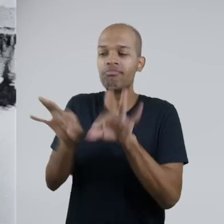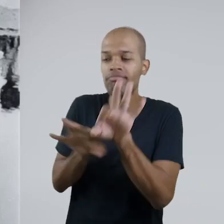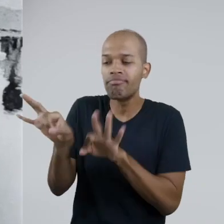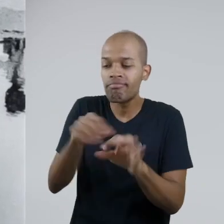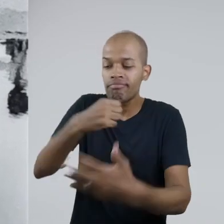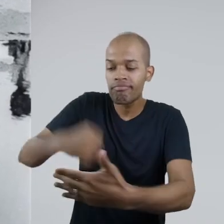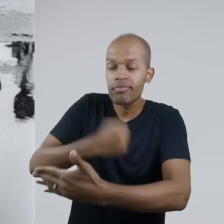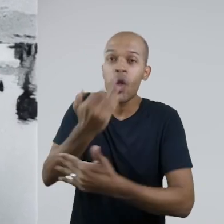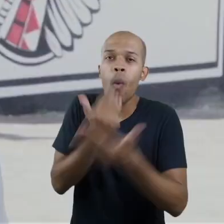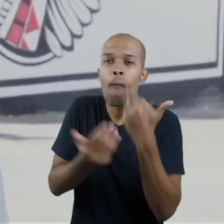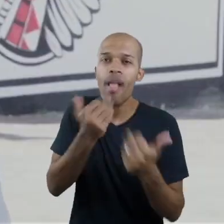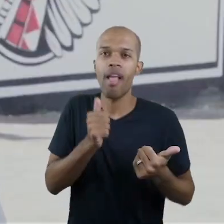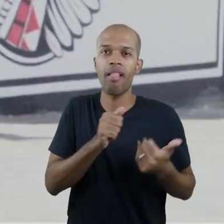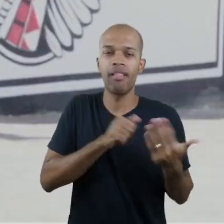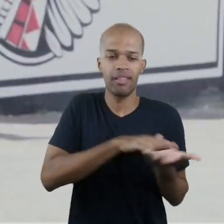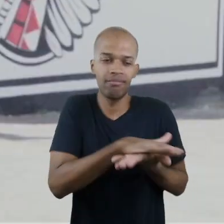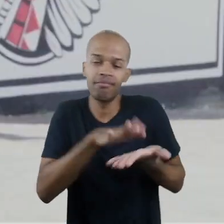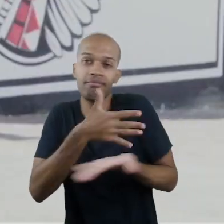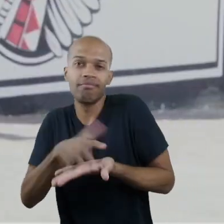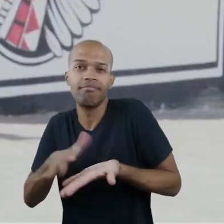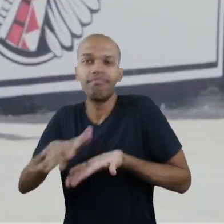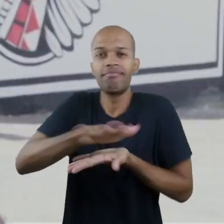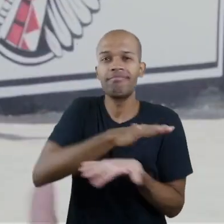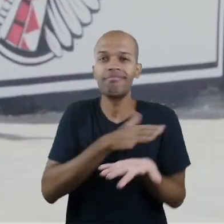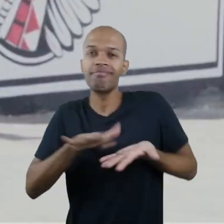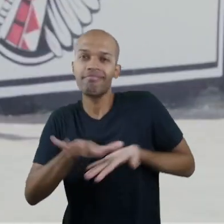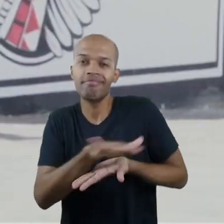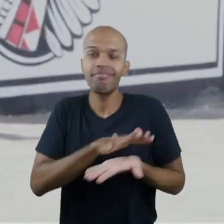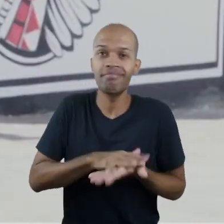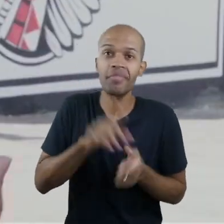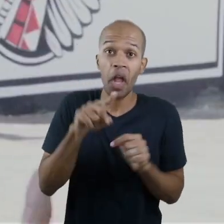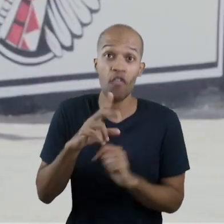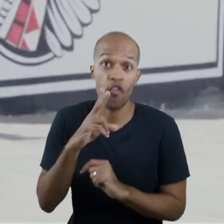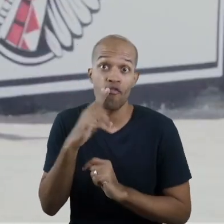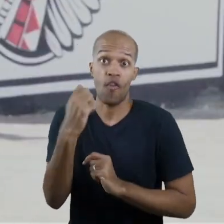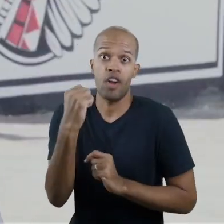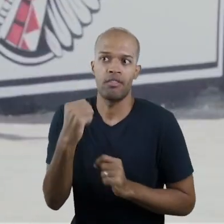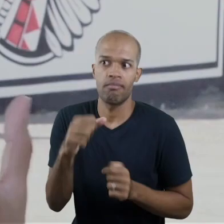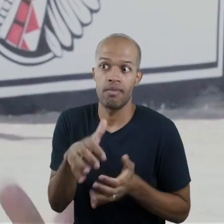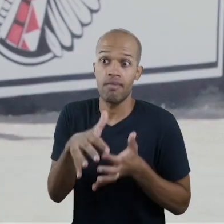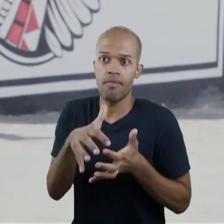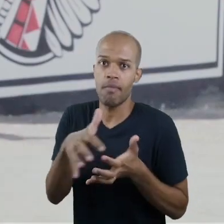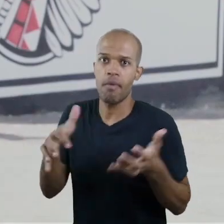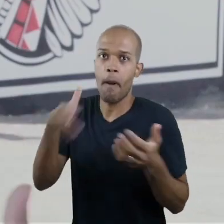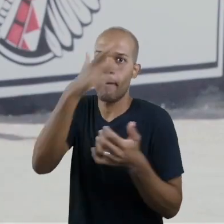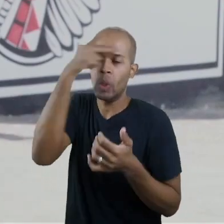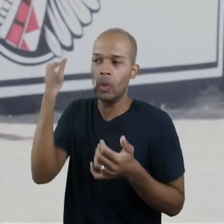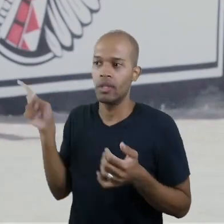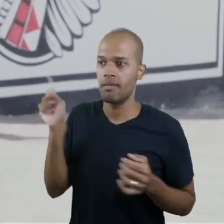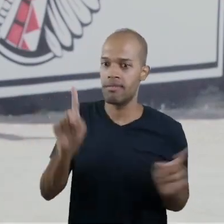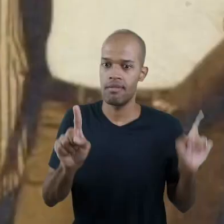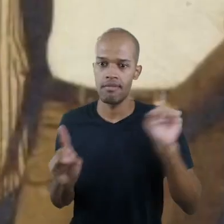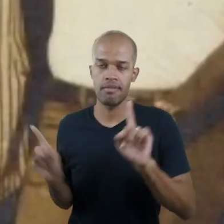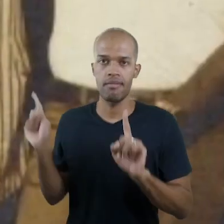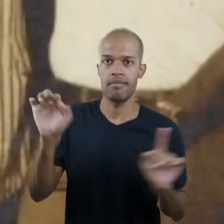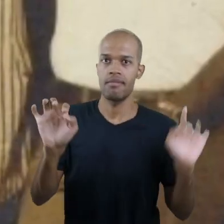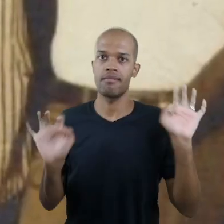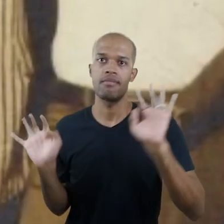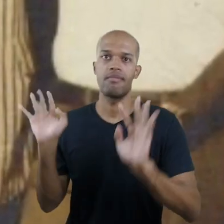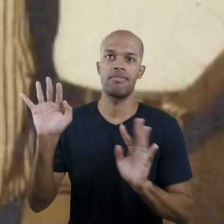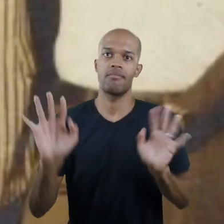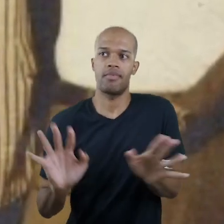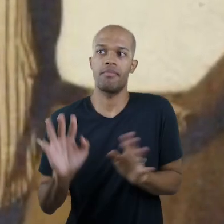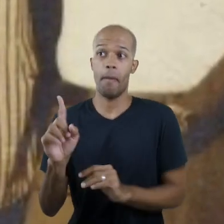comida, fazer pagode, né? E aquilo foi tomando força, né? Foi juntando mais gente. A Beth Carvalho, que já